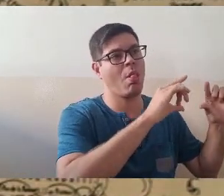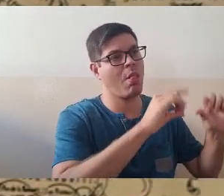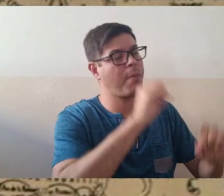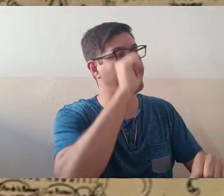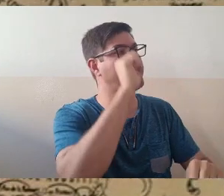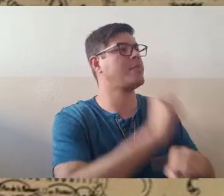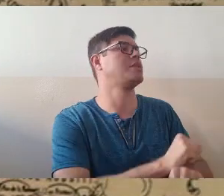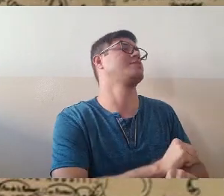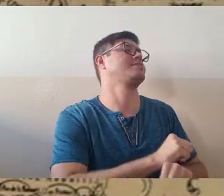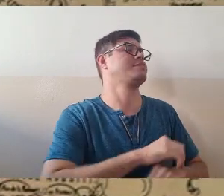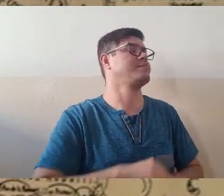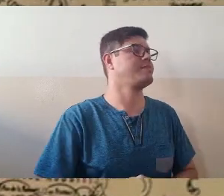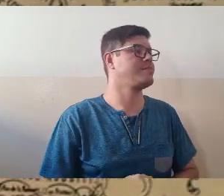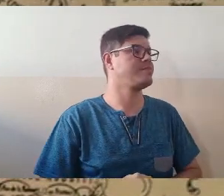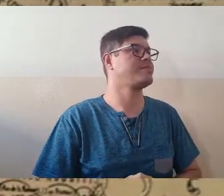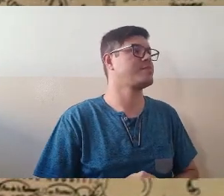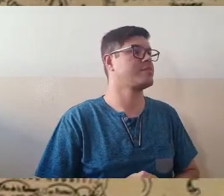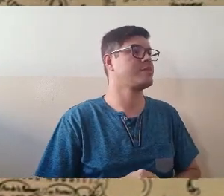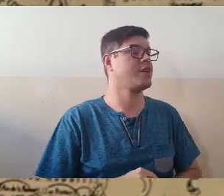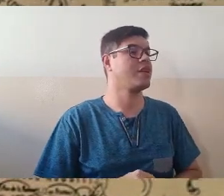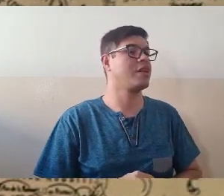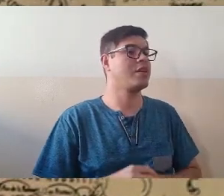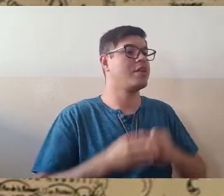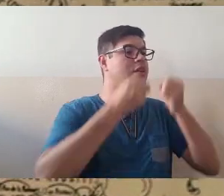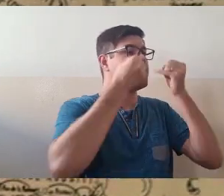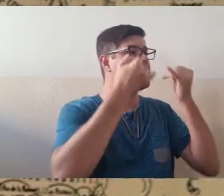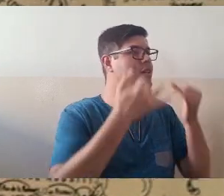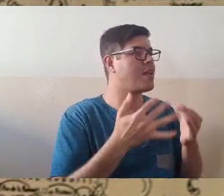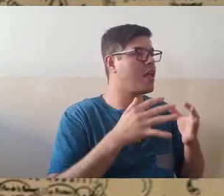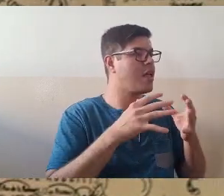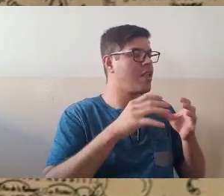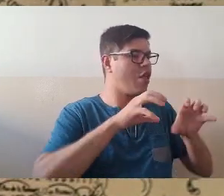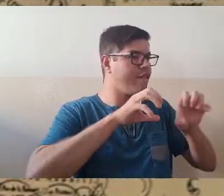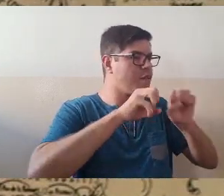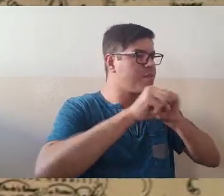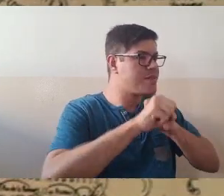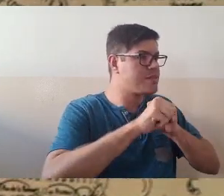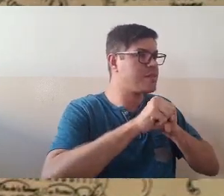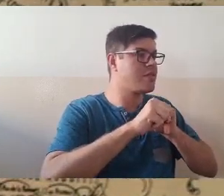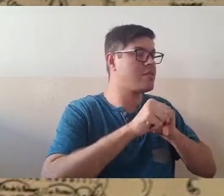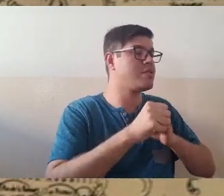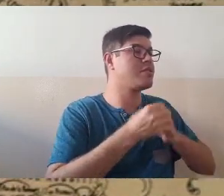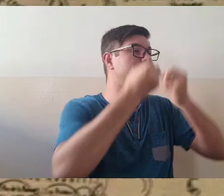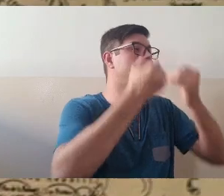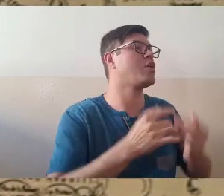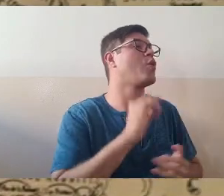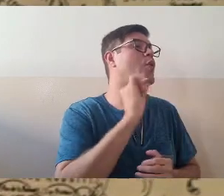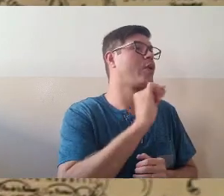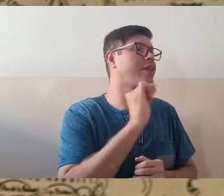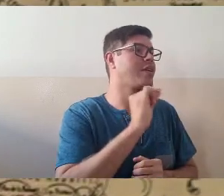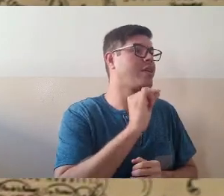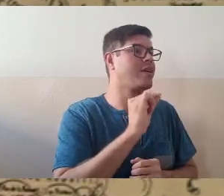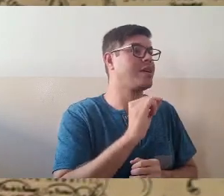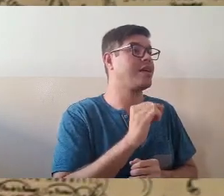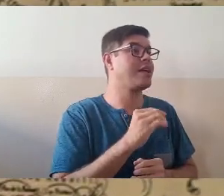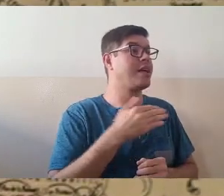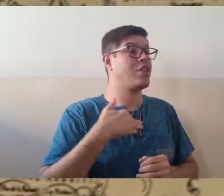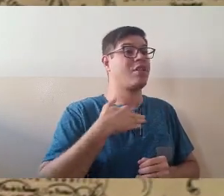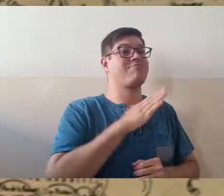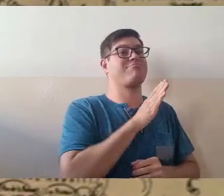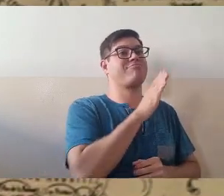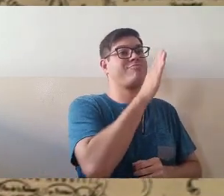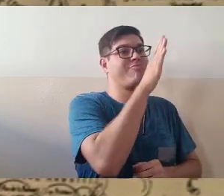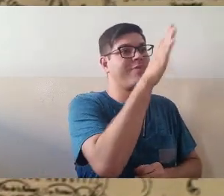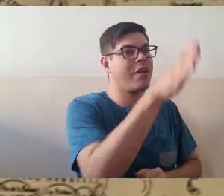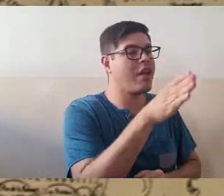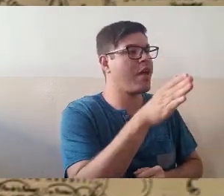paralisadas. E quando eu falo de trabalho de formação, eu falo de nós irmos até as pessoas. É legal as